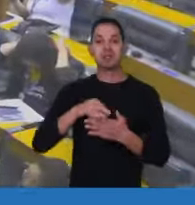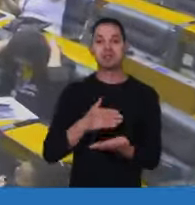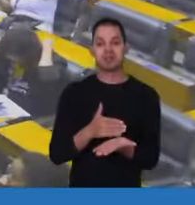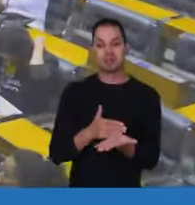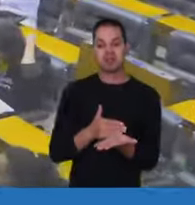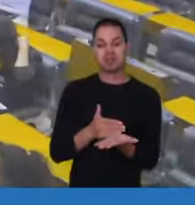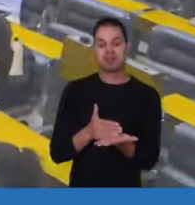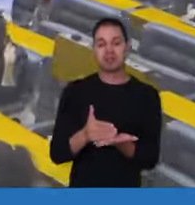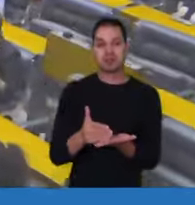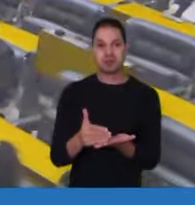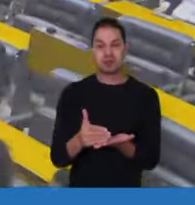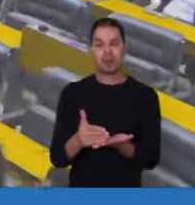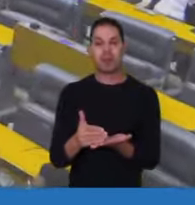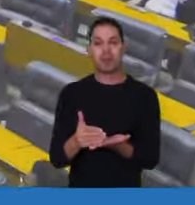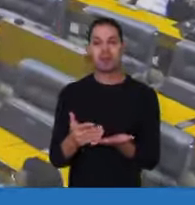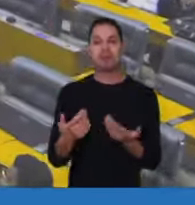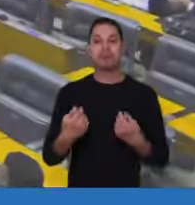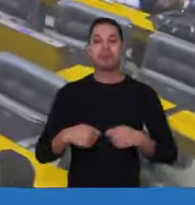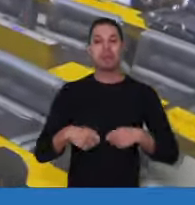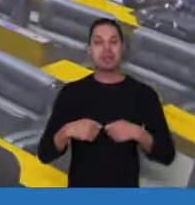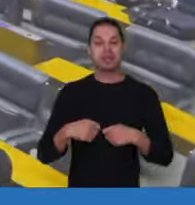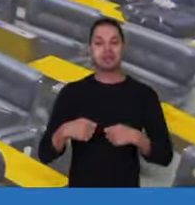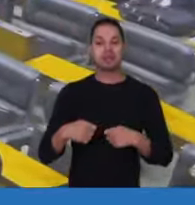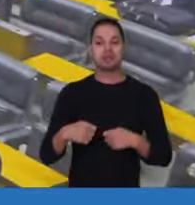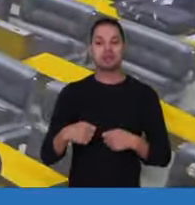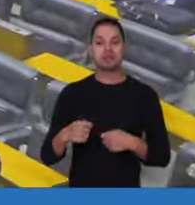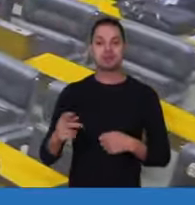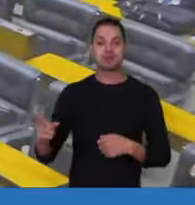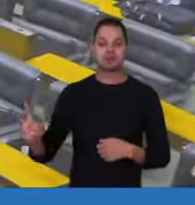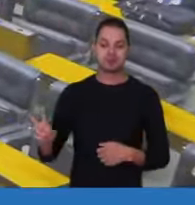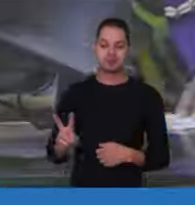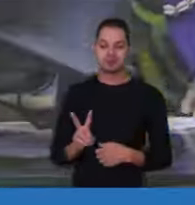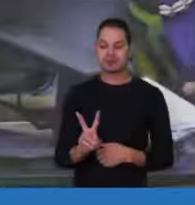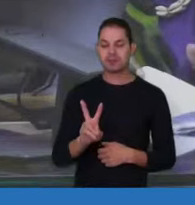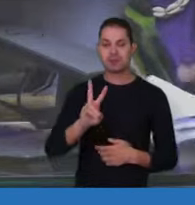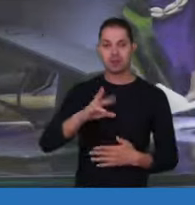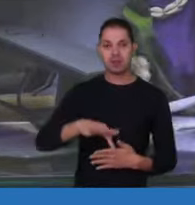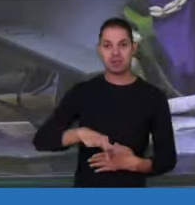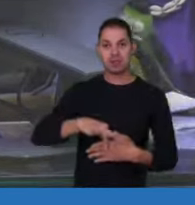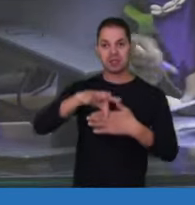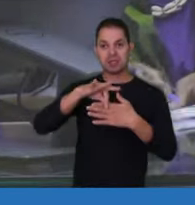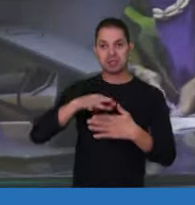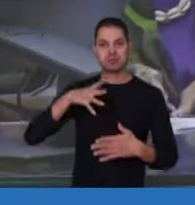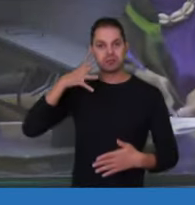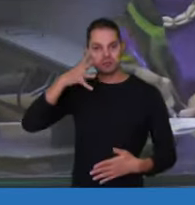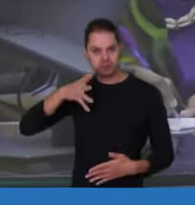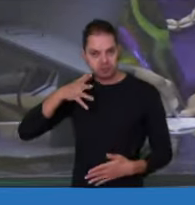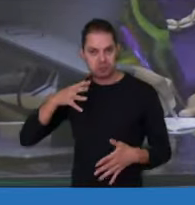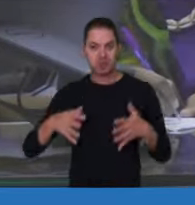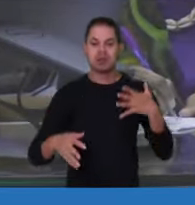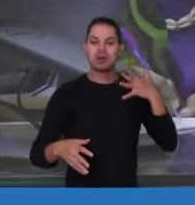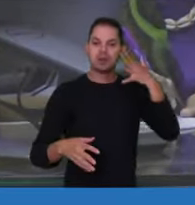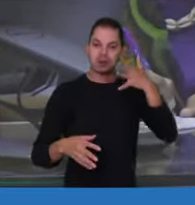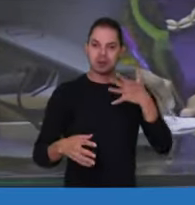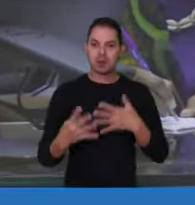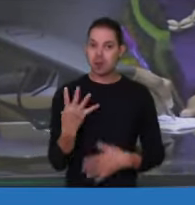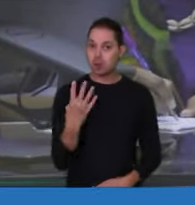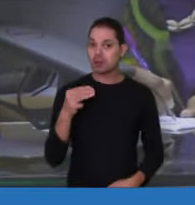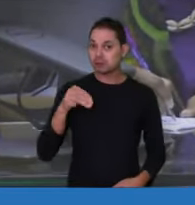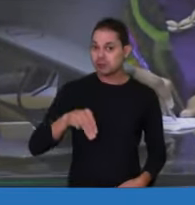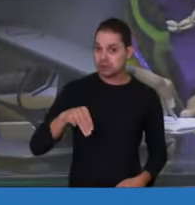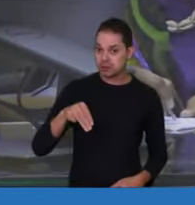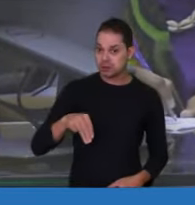se iniciando. Então eu preciso passar para os 2 líderes que faltam. Depois, isso são 4 minutos.